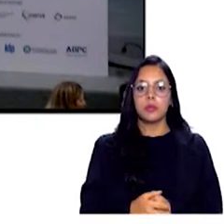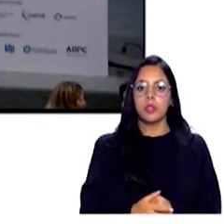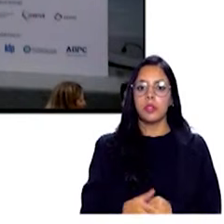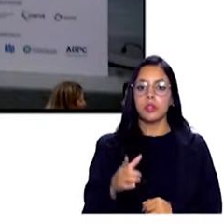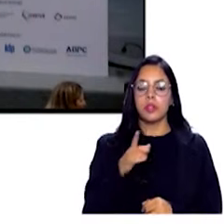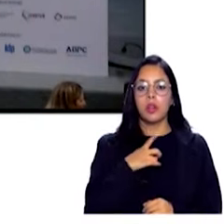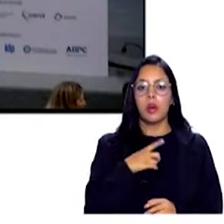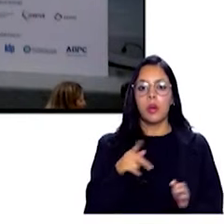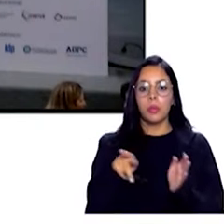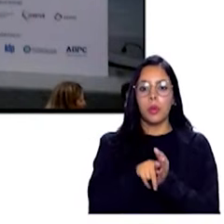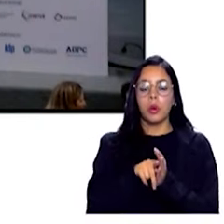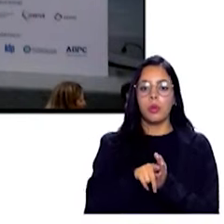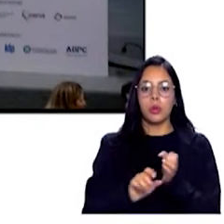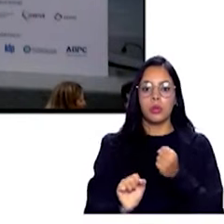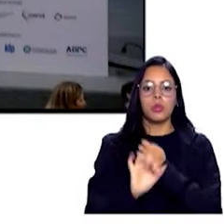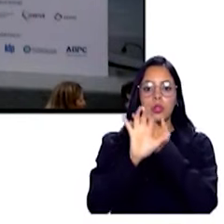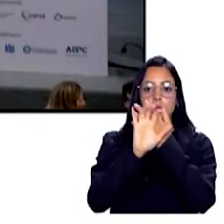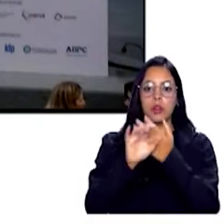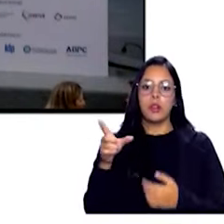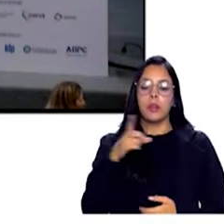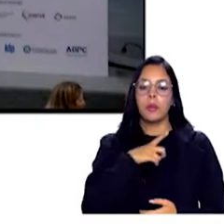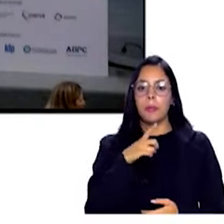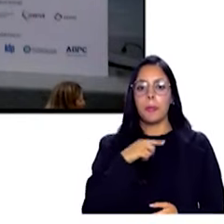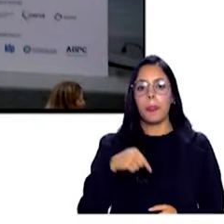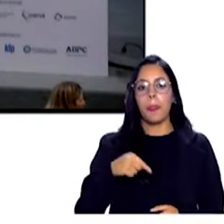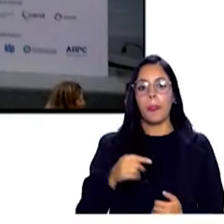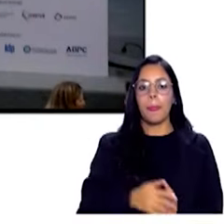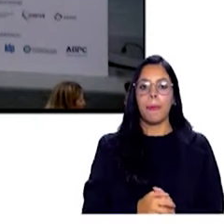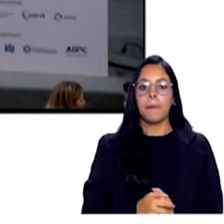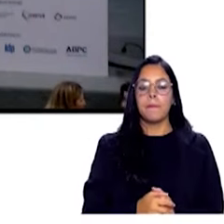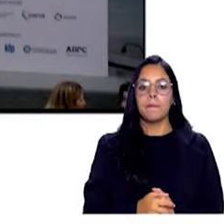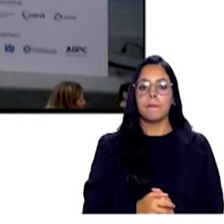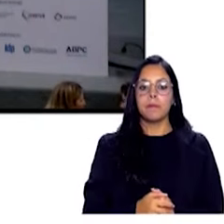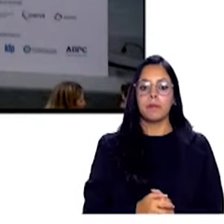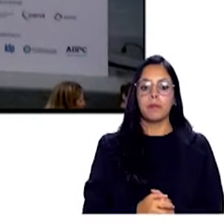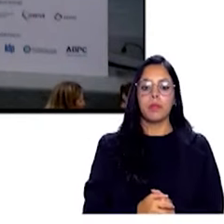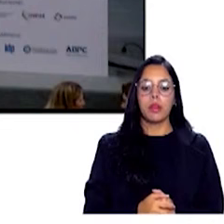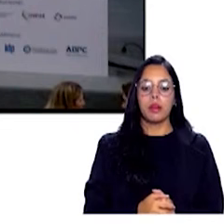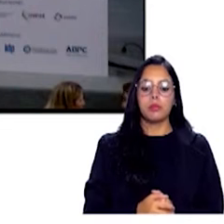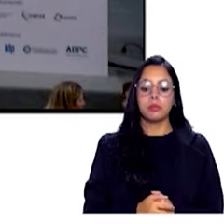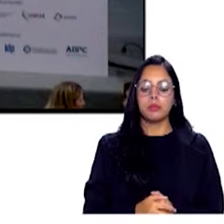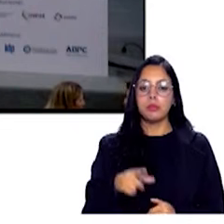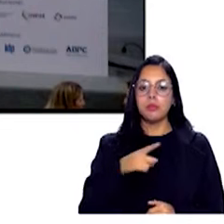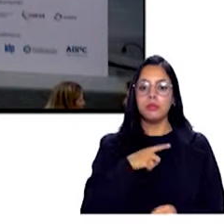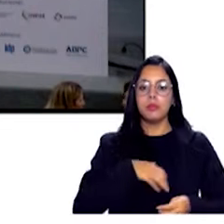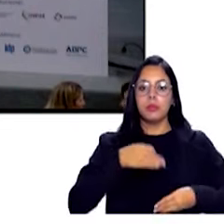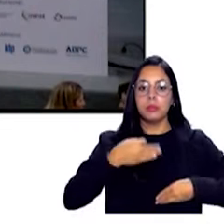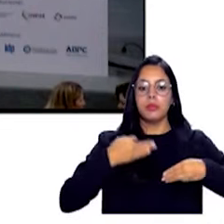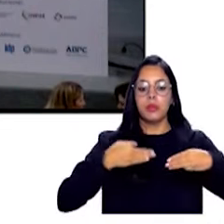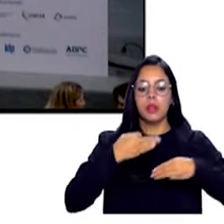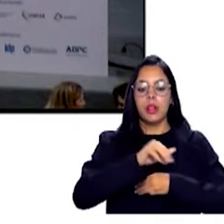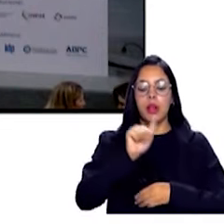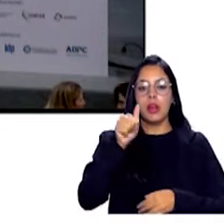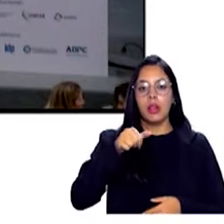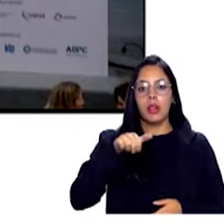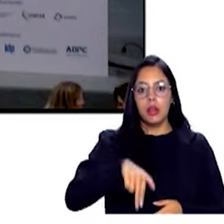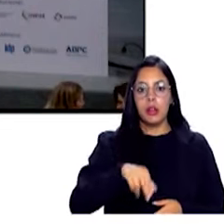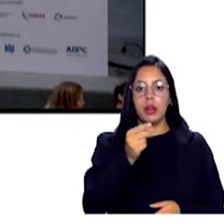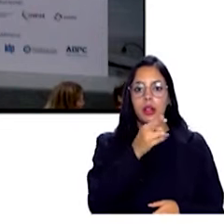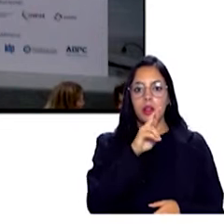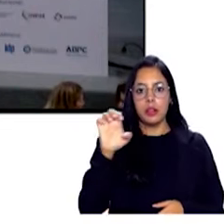painel imediatamente passo a palavra então a sua excelência Ministro andr Martin